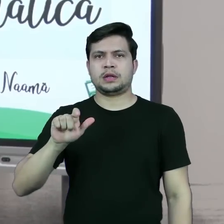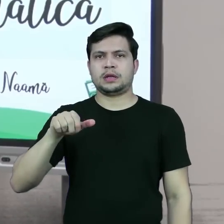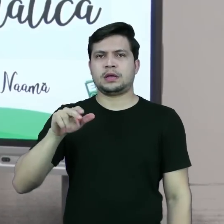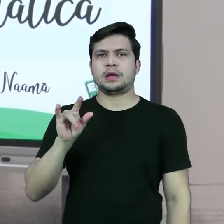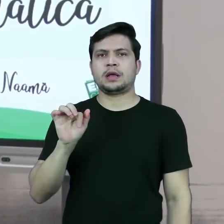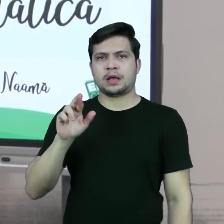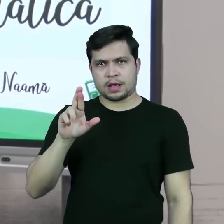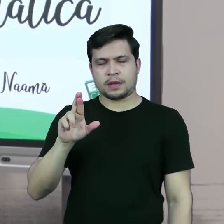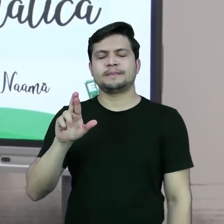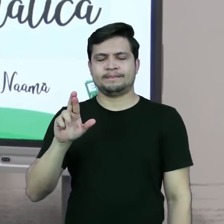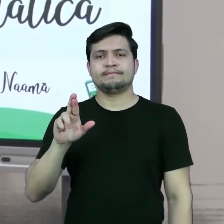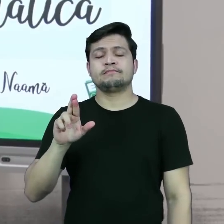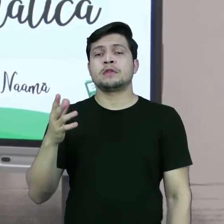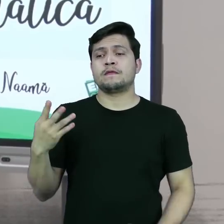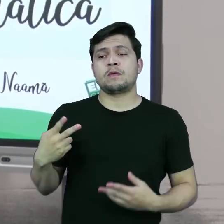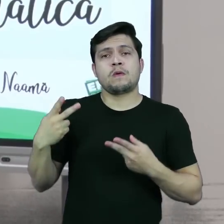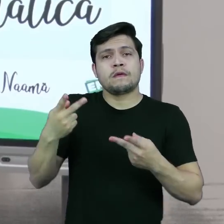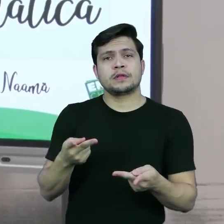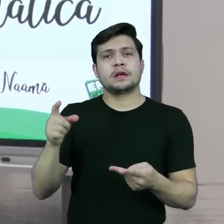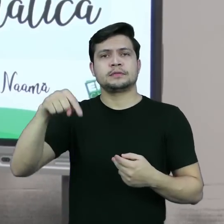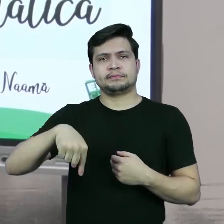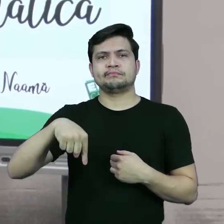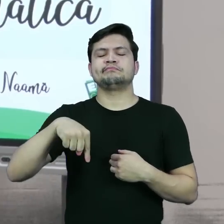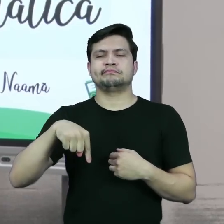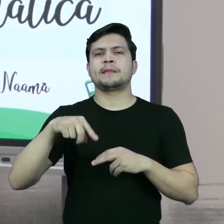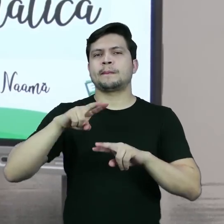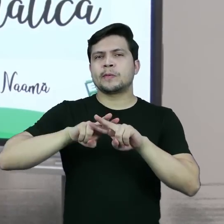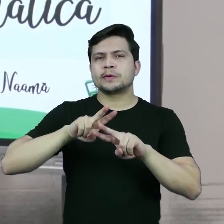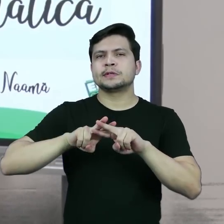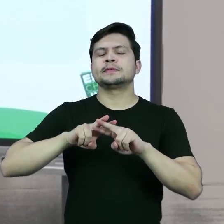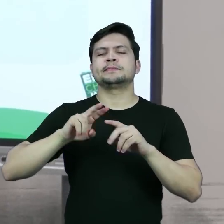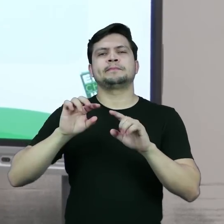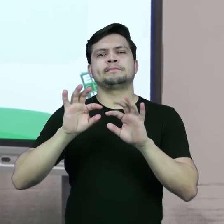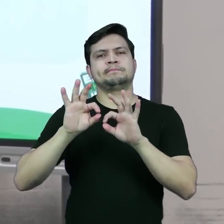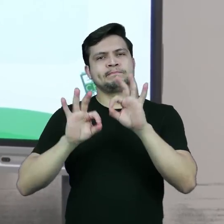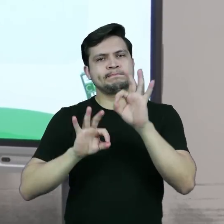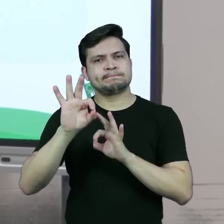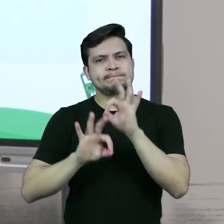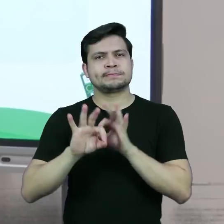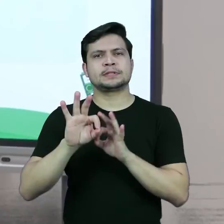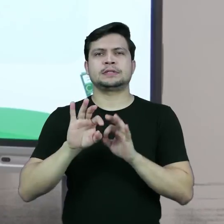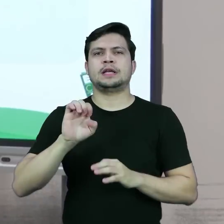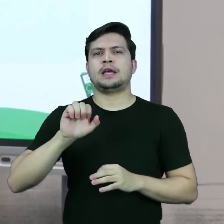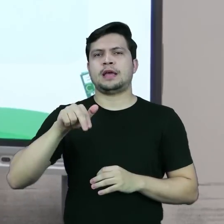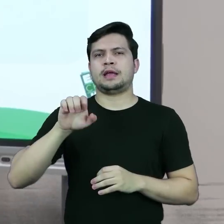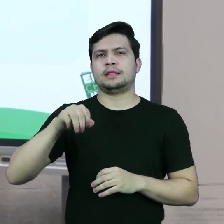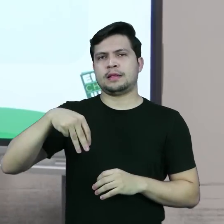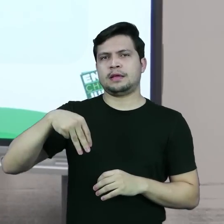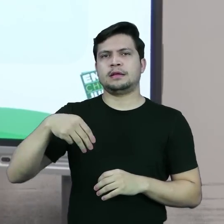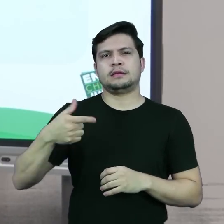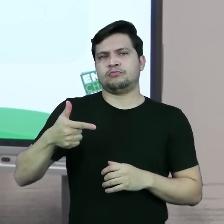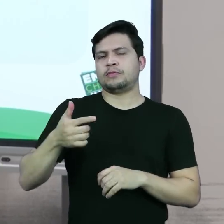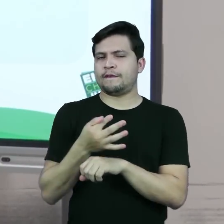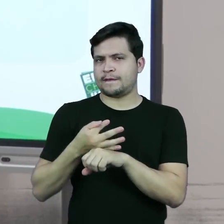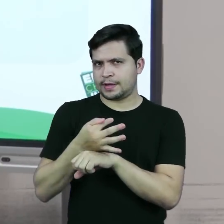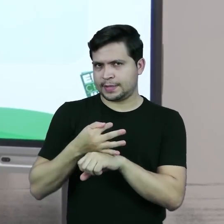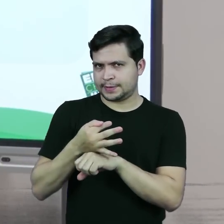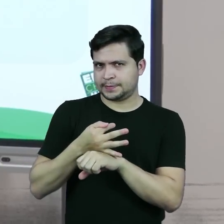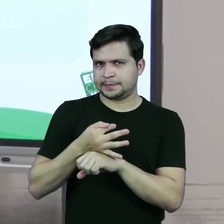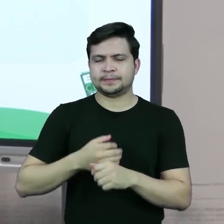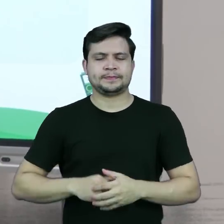Férias. Então, vamos lá começar nosso aula de matemática de hoje. O tema que eu preparei para a gente foi um tema bastante abordado no Enem,